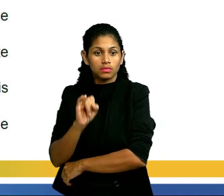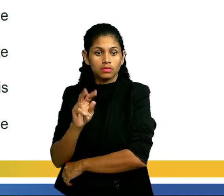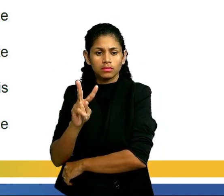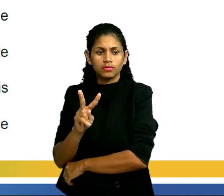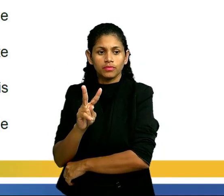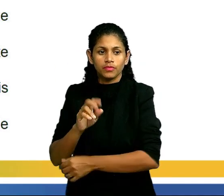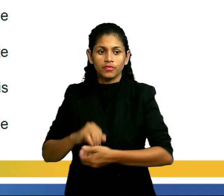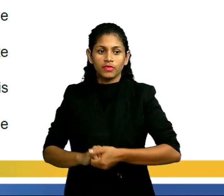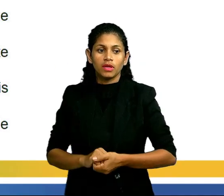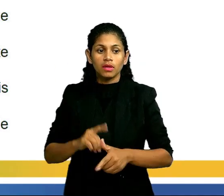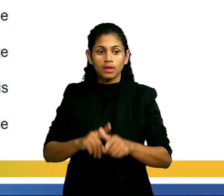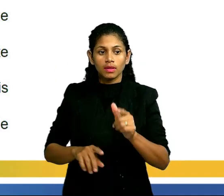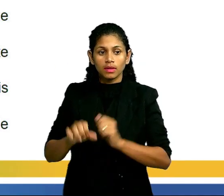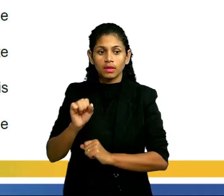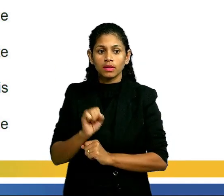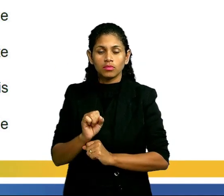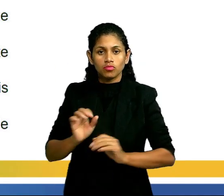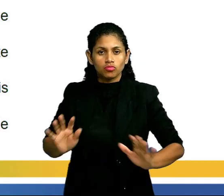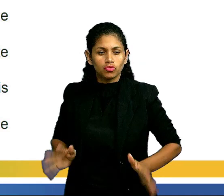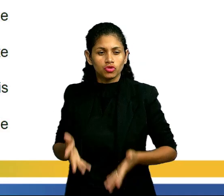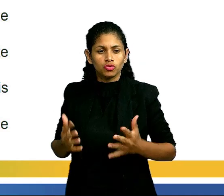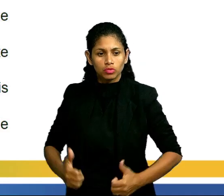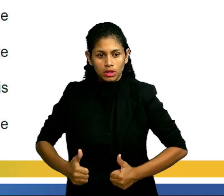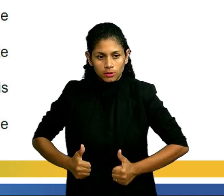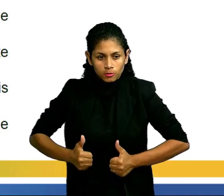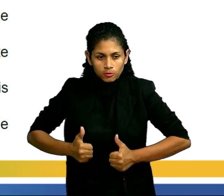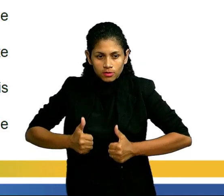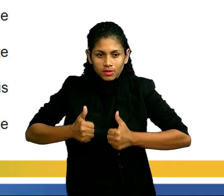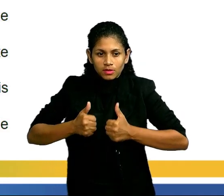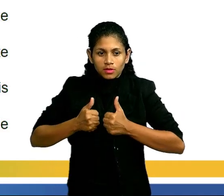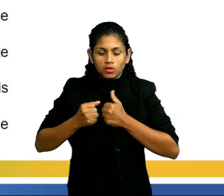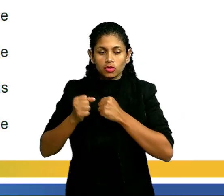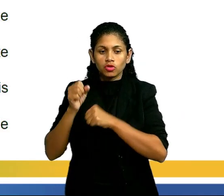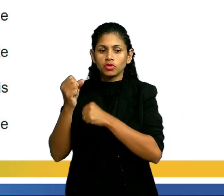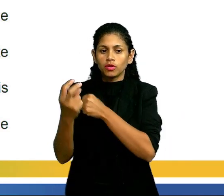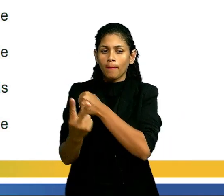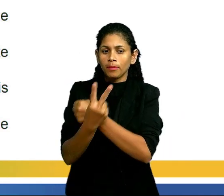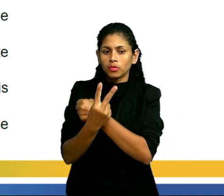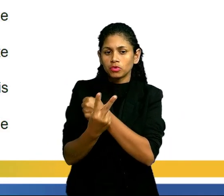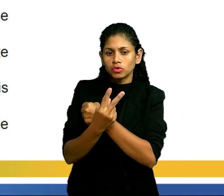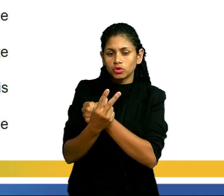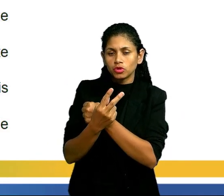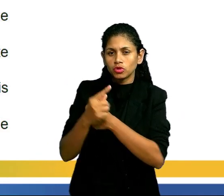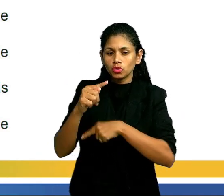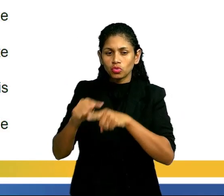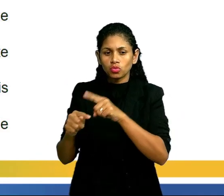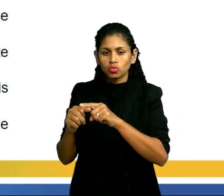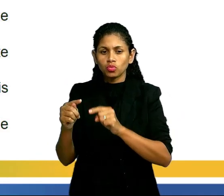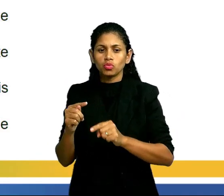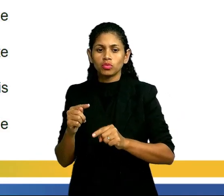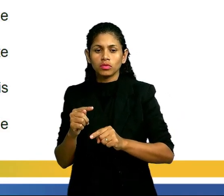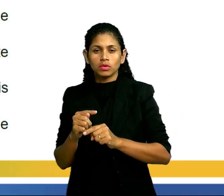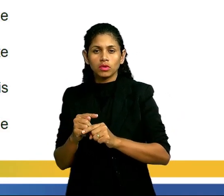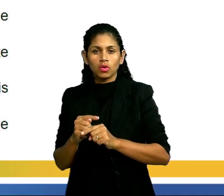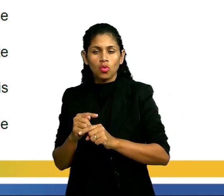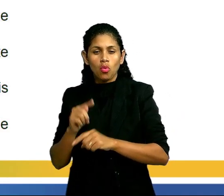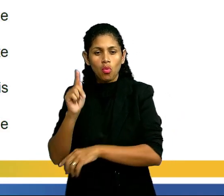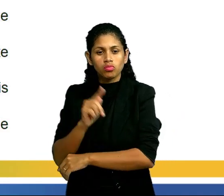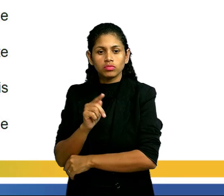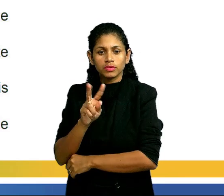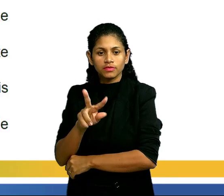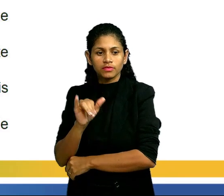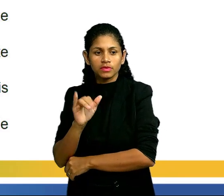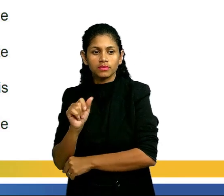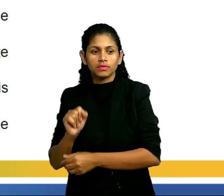da contaminação viral. Alternativa B. Ser capaz de alterar o genoma do organismo